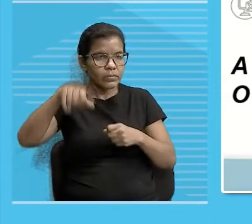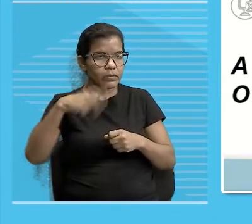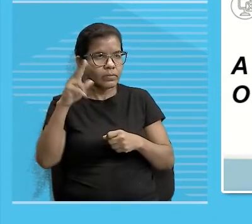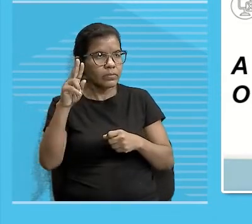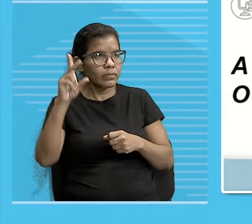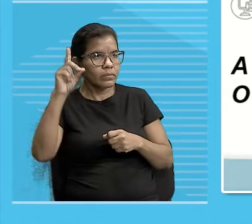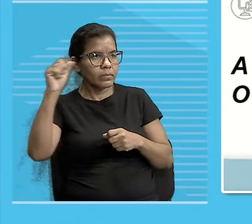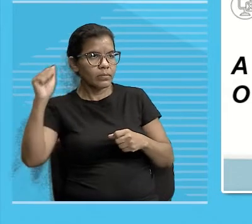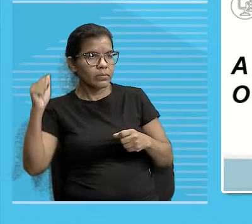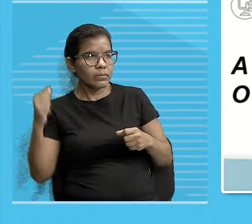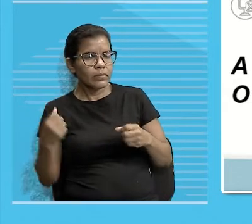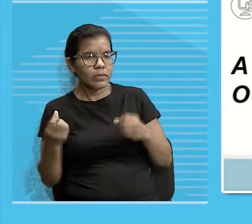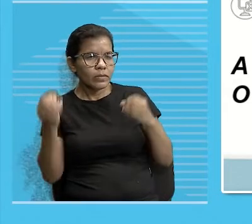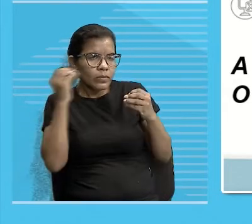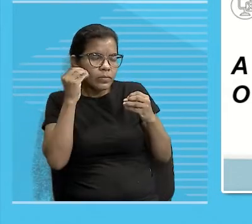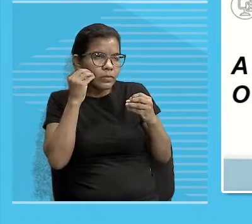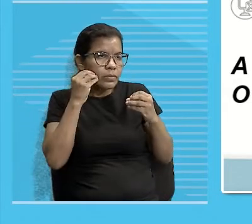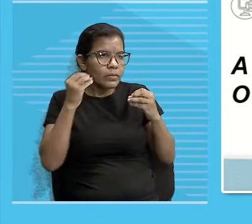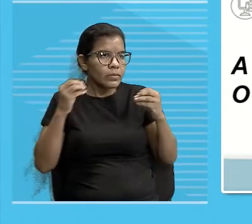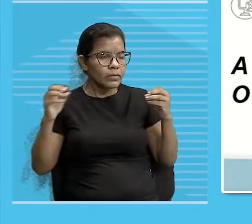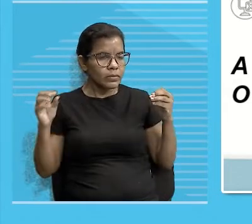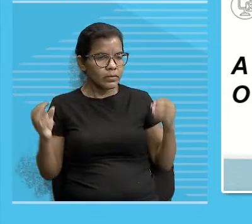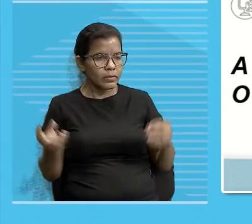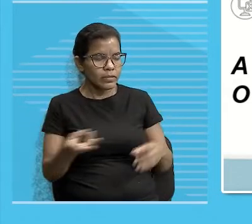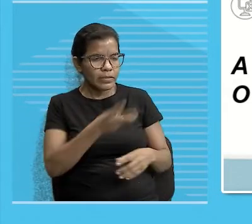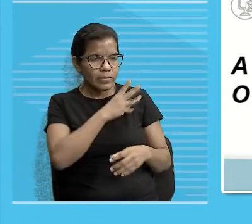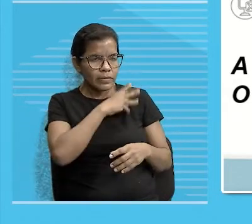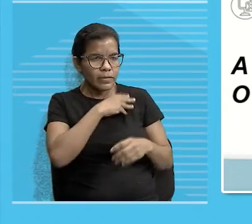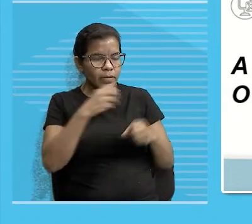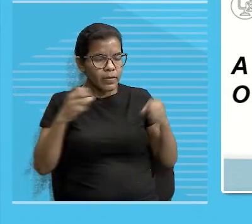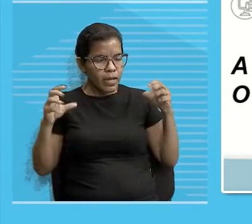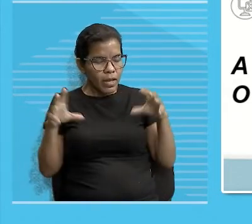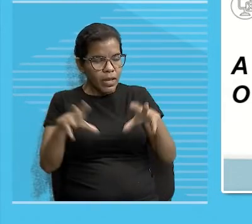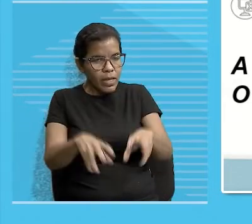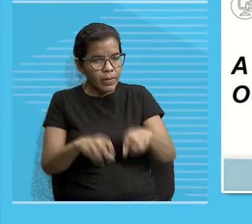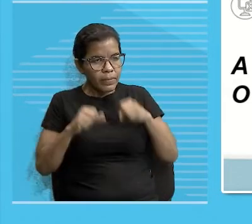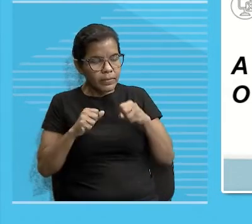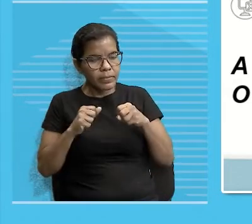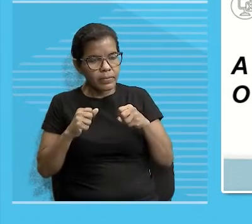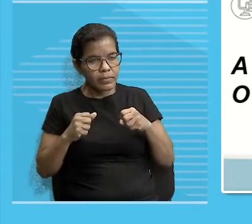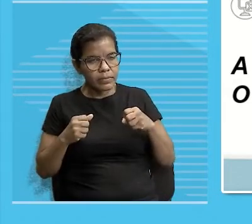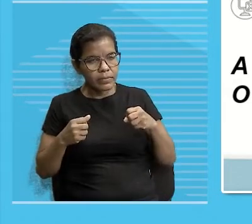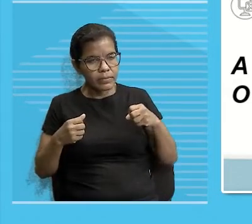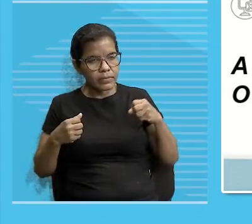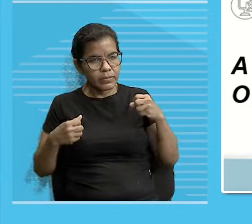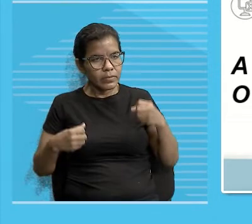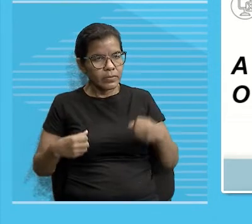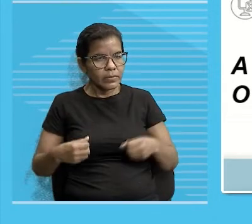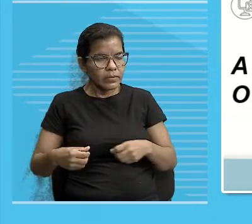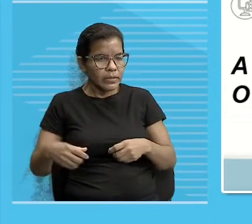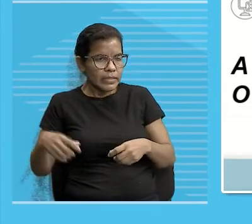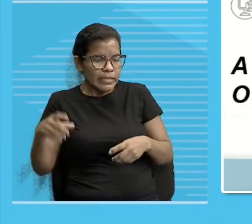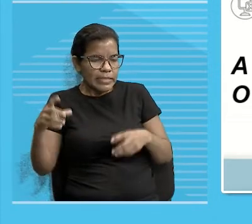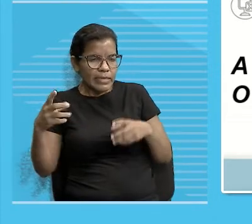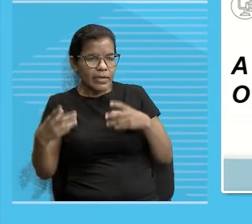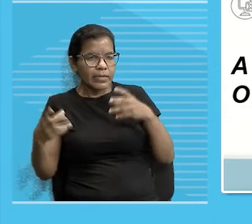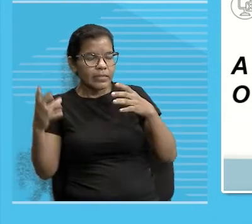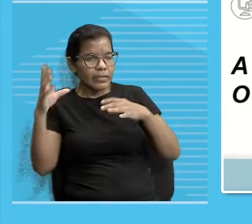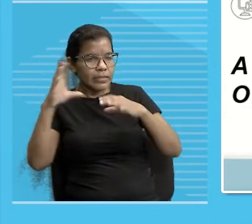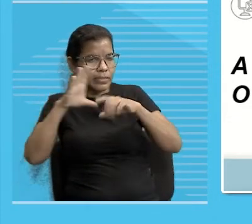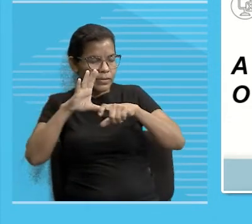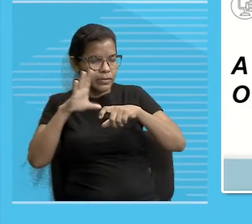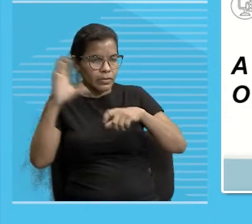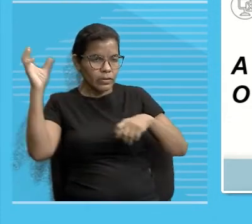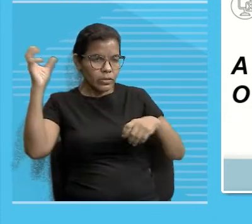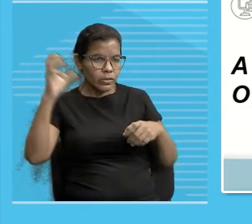né? E os guardas já capturando Jesus ali pela própria traição do Judas. Lembre